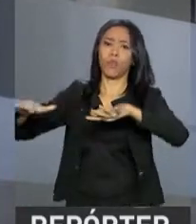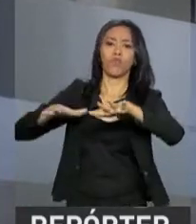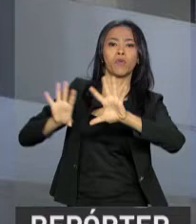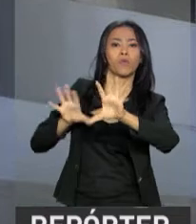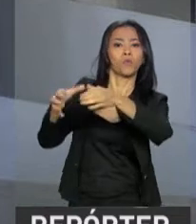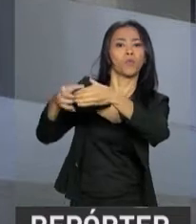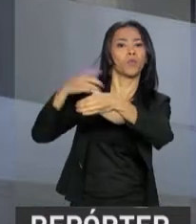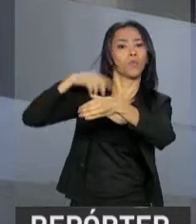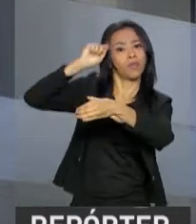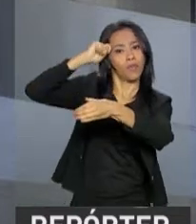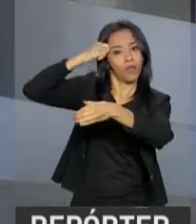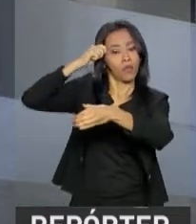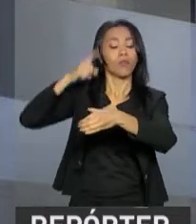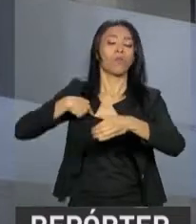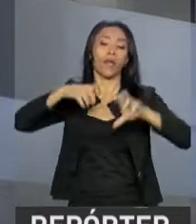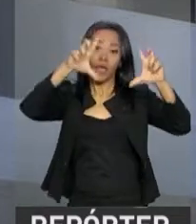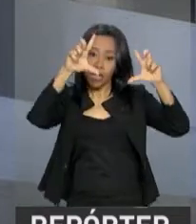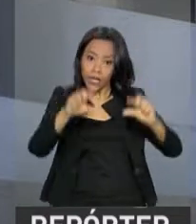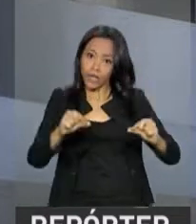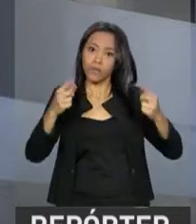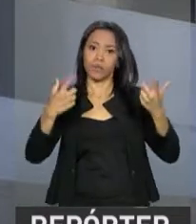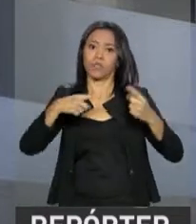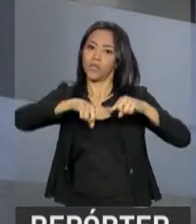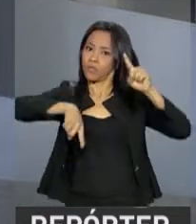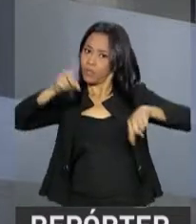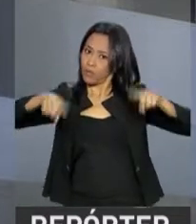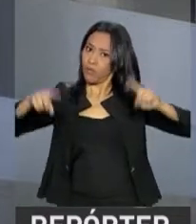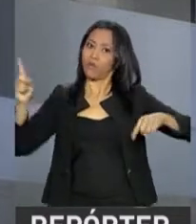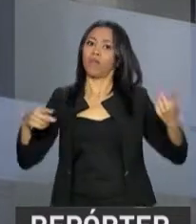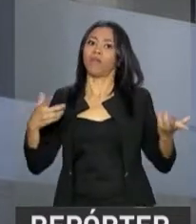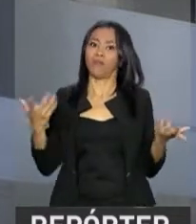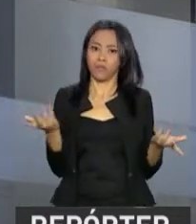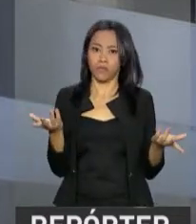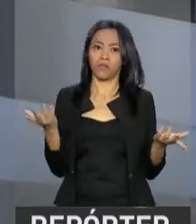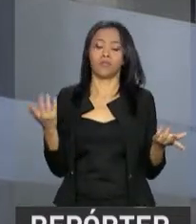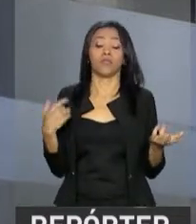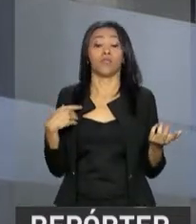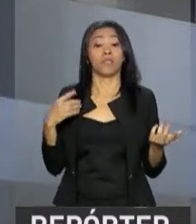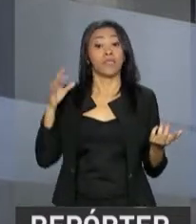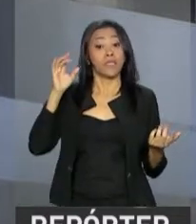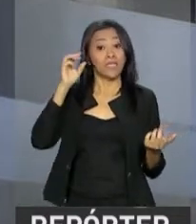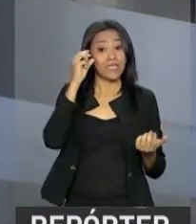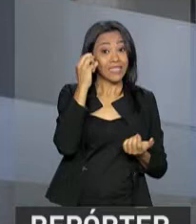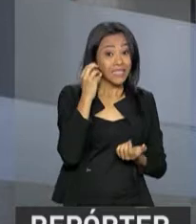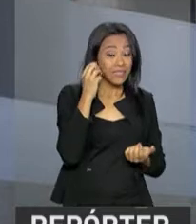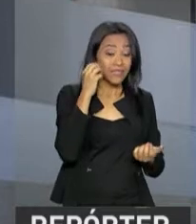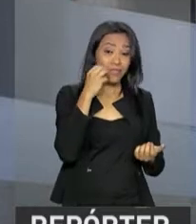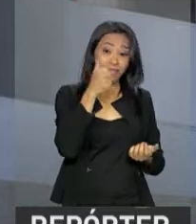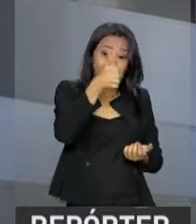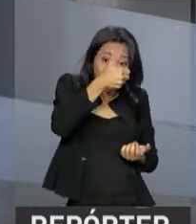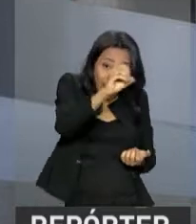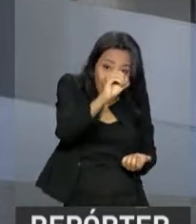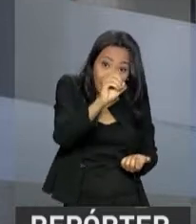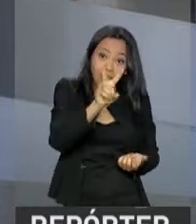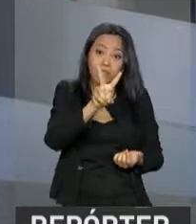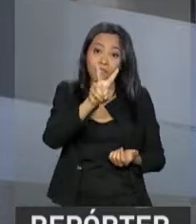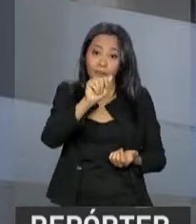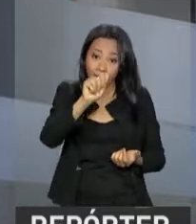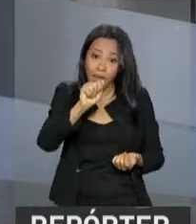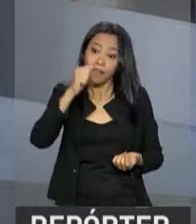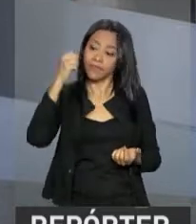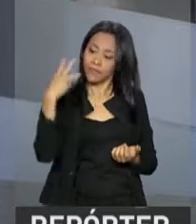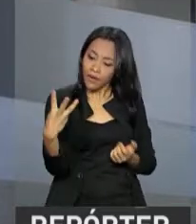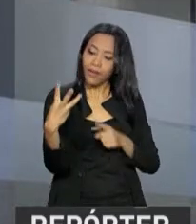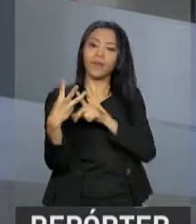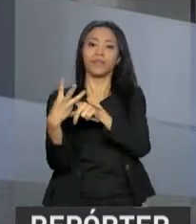superação das desigualdades étnico-raciais três em cada dez vagas de estágio no serviço público